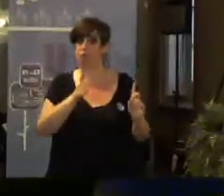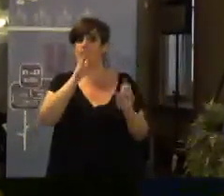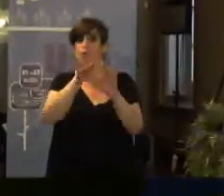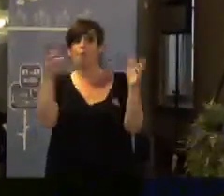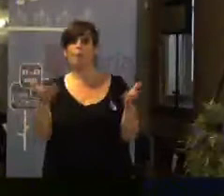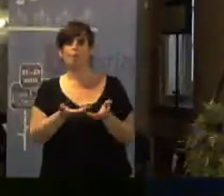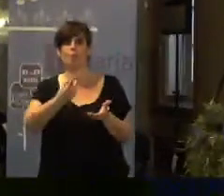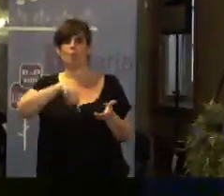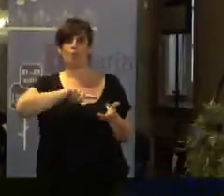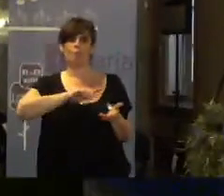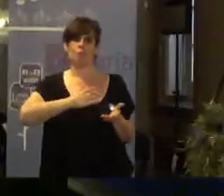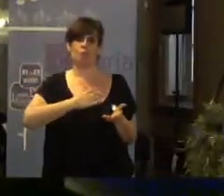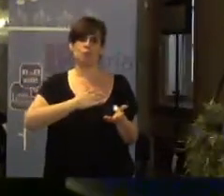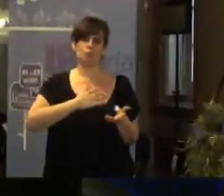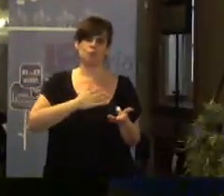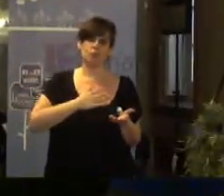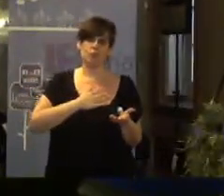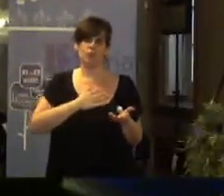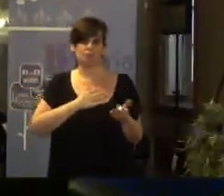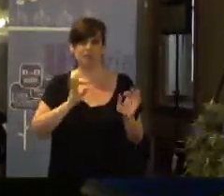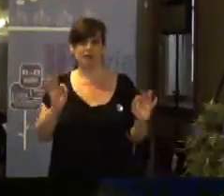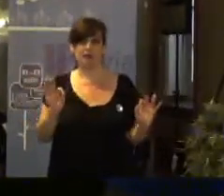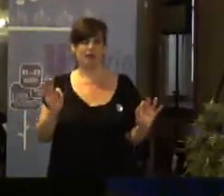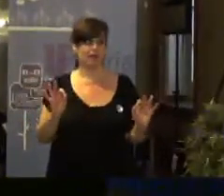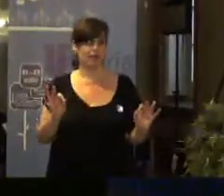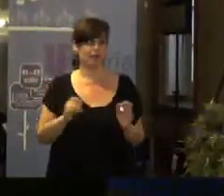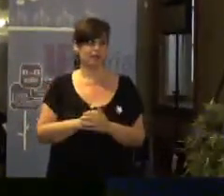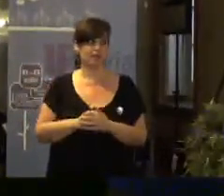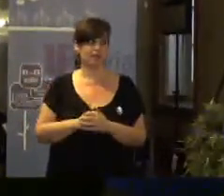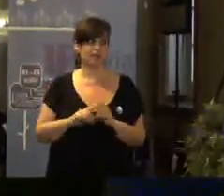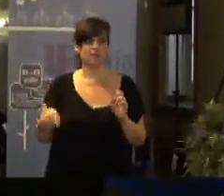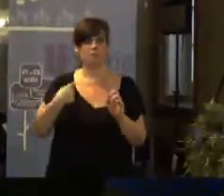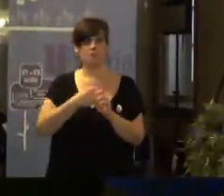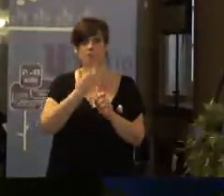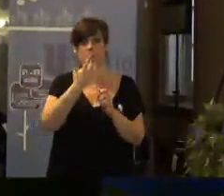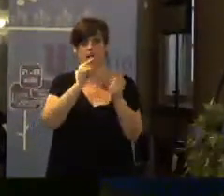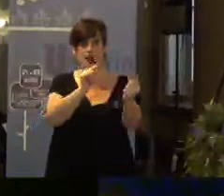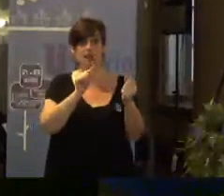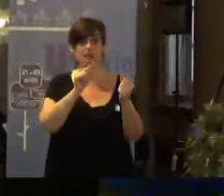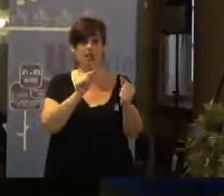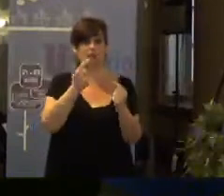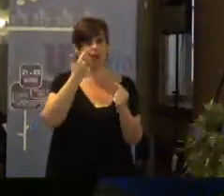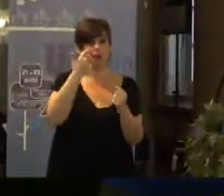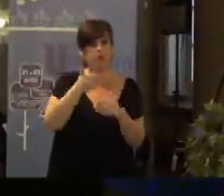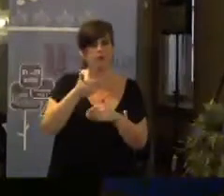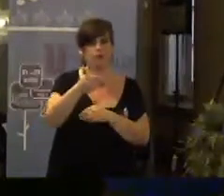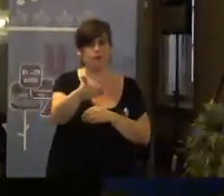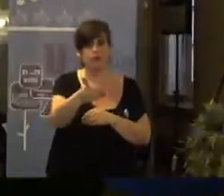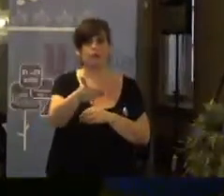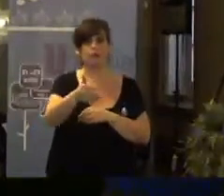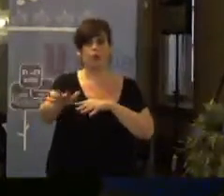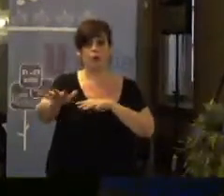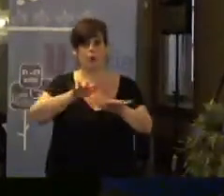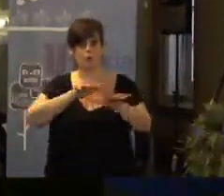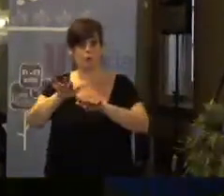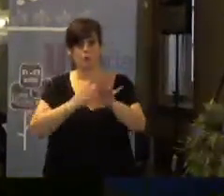é aquele que existe, e não nos enganemos também sobre o papel que isso depois pode ter nos movimentos, na criação